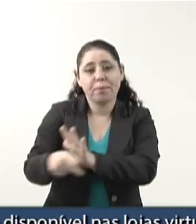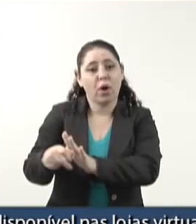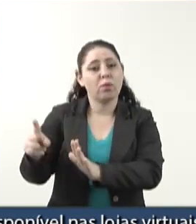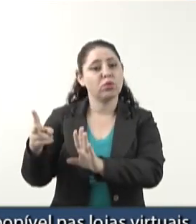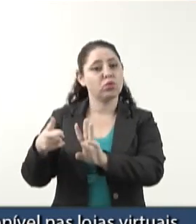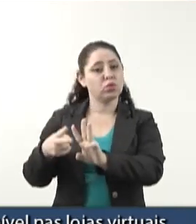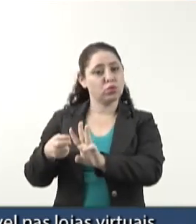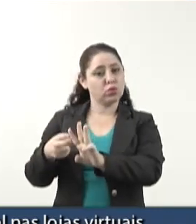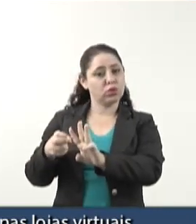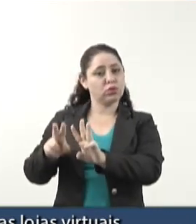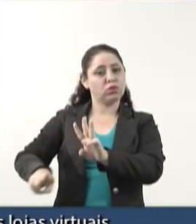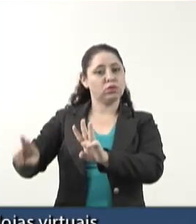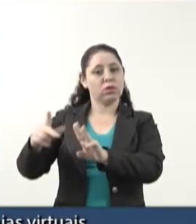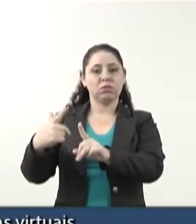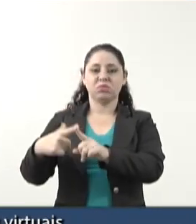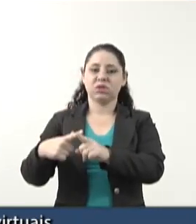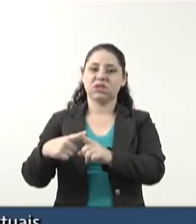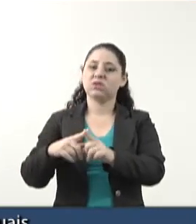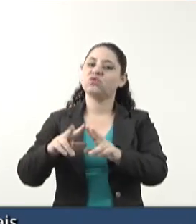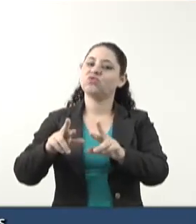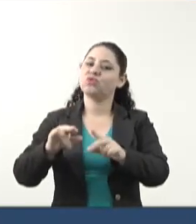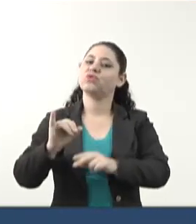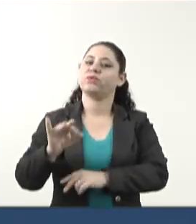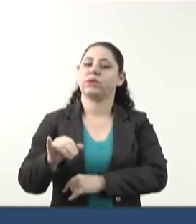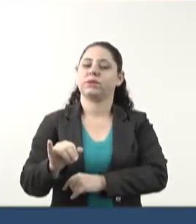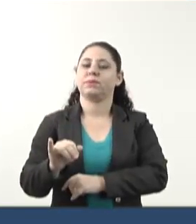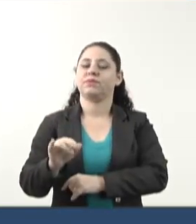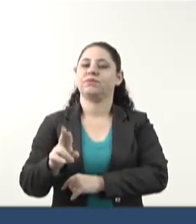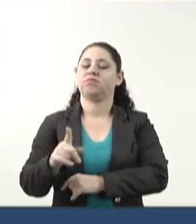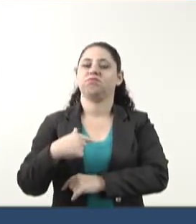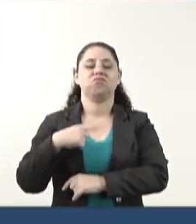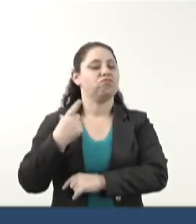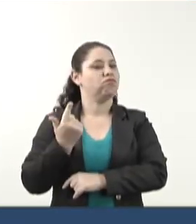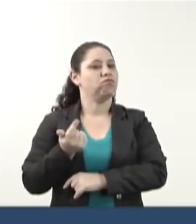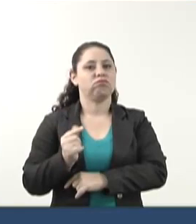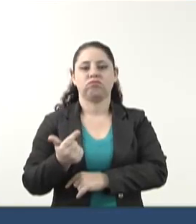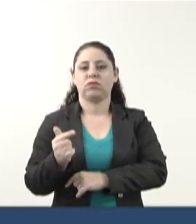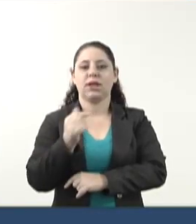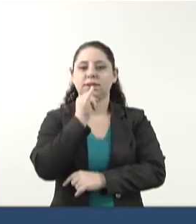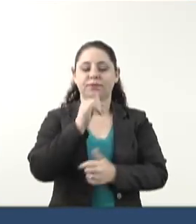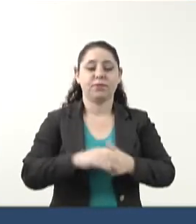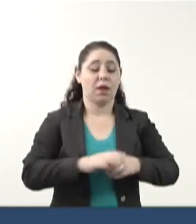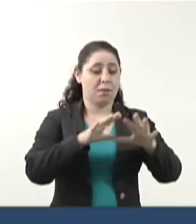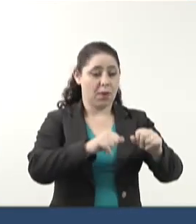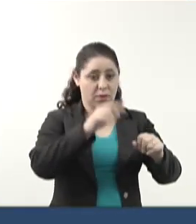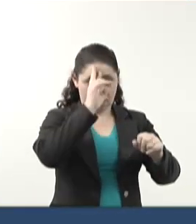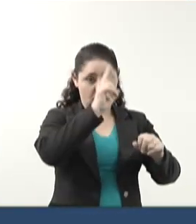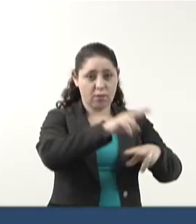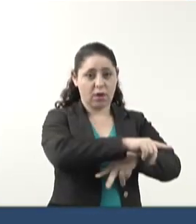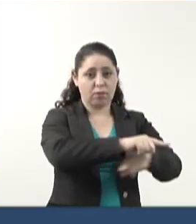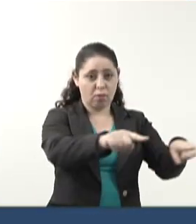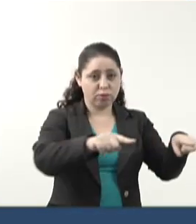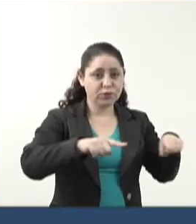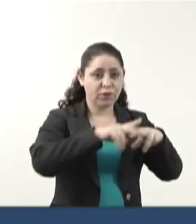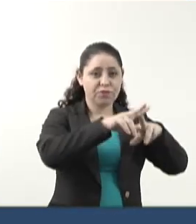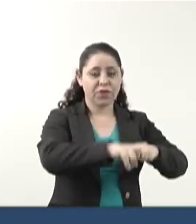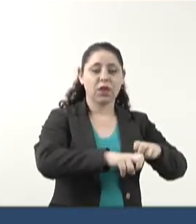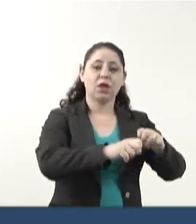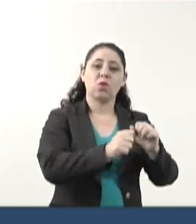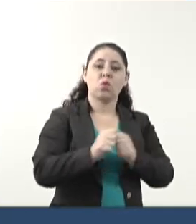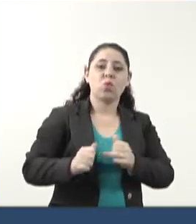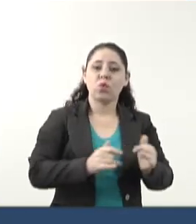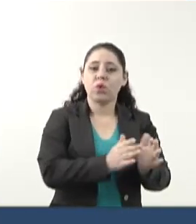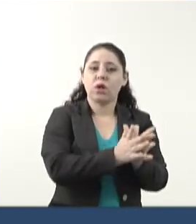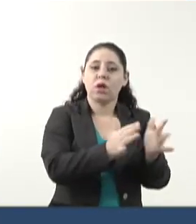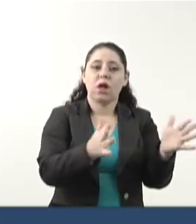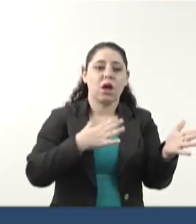usar? Porque, do contrário, nós não temos como investir. Não dá para pegar uma fazenda igual aquela fazenda de Rio Brilhante, certo?